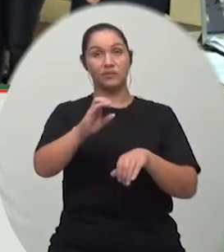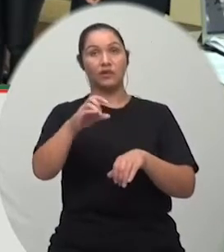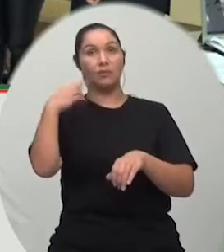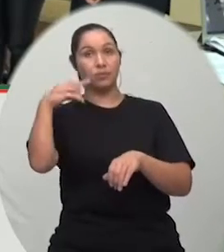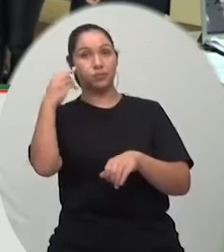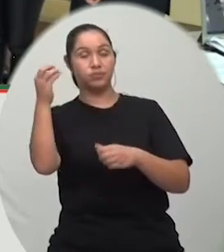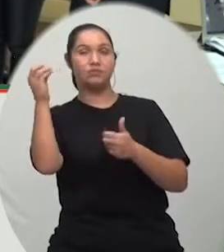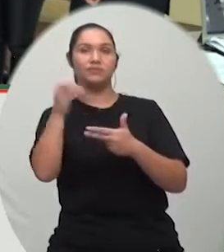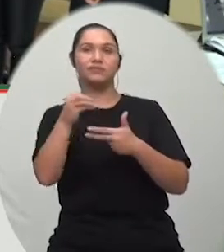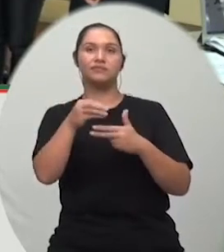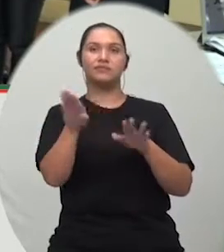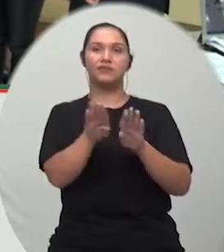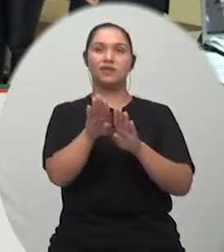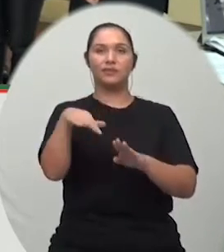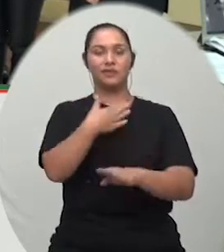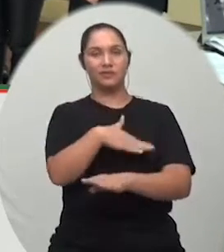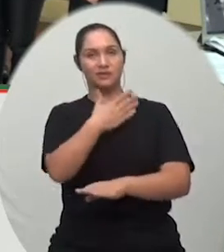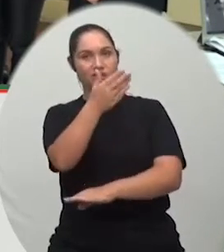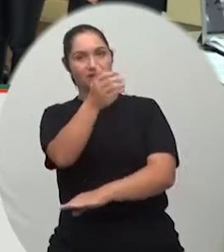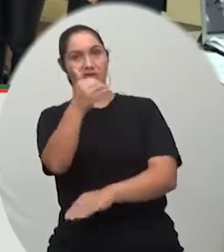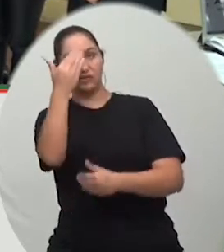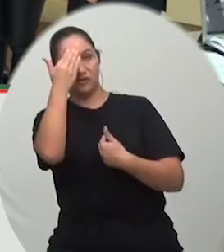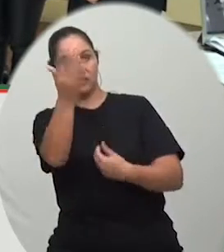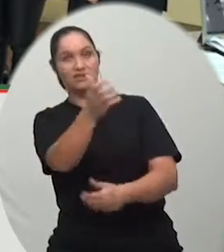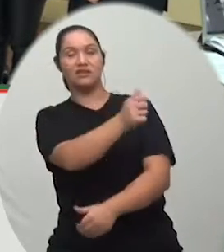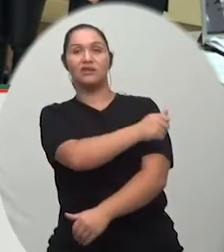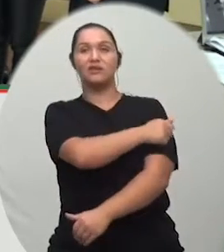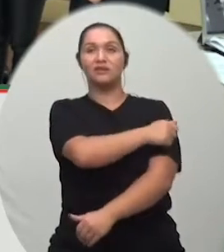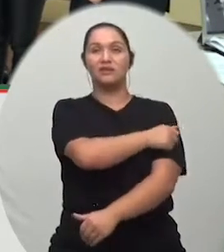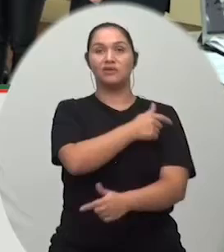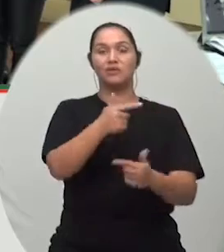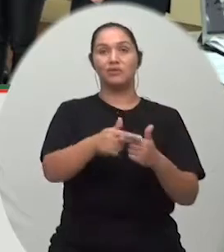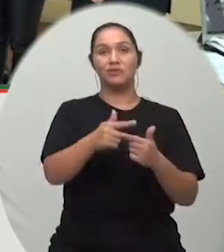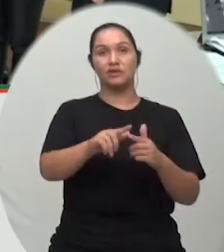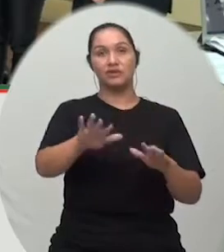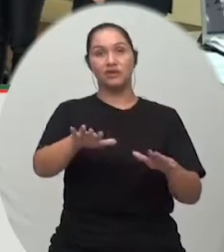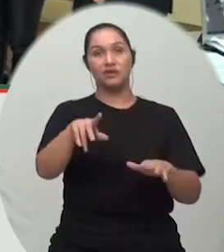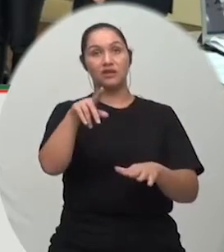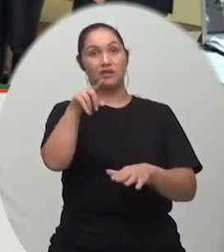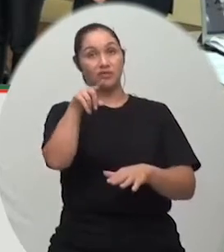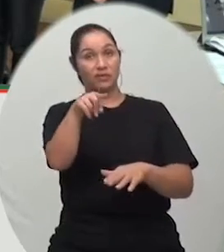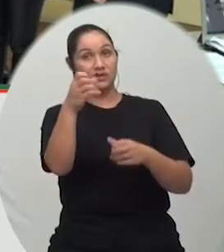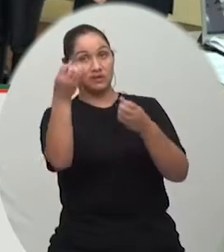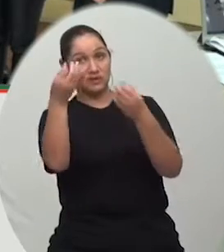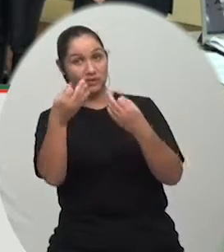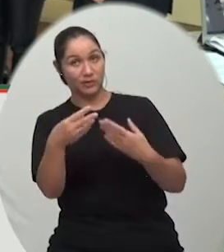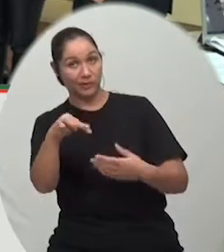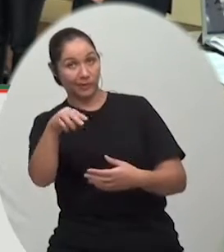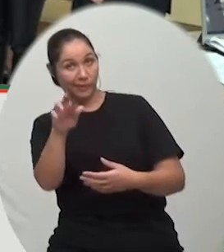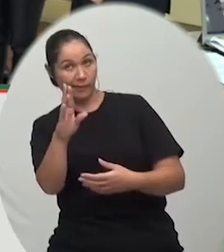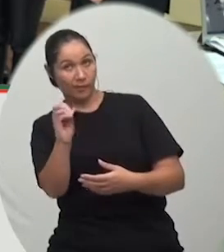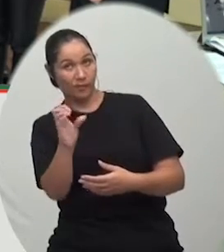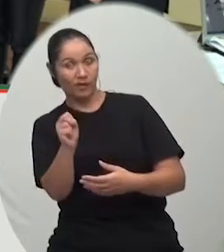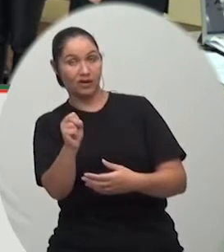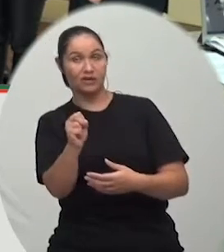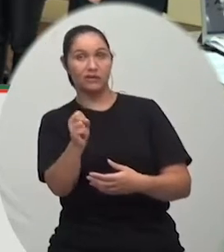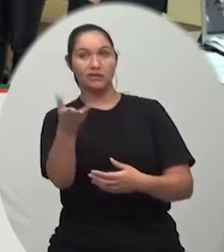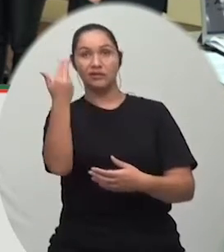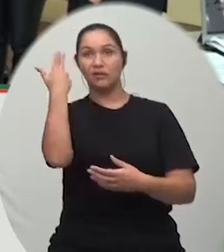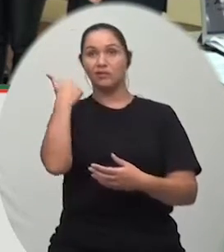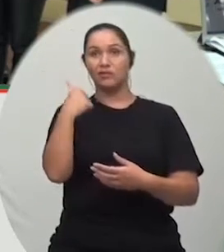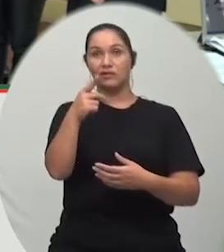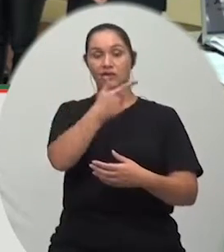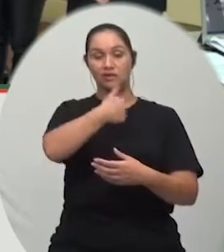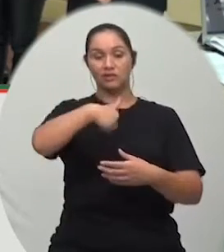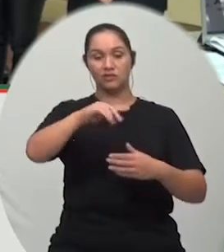aos estudantes, porque como o Marcos colocou, né, Marcos, quando você era presidente do Centro Acadêmico, nós abrimos as portas da nossa